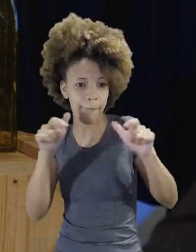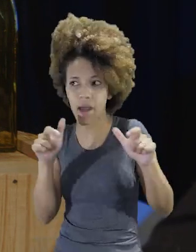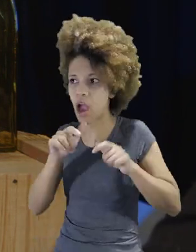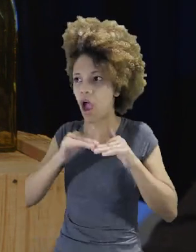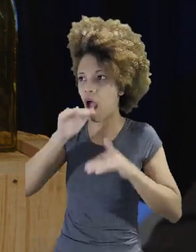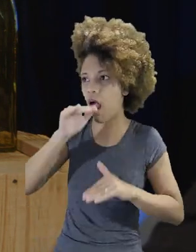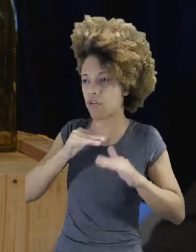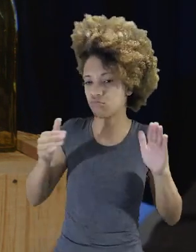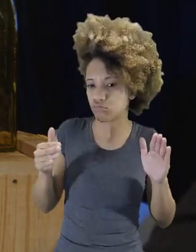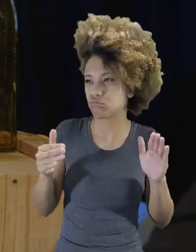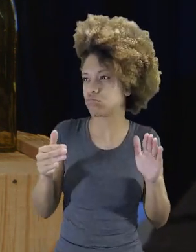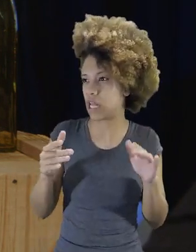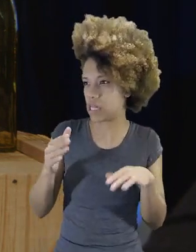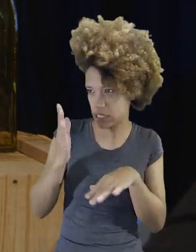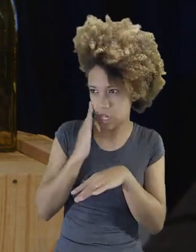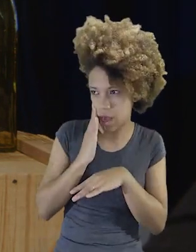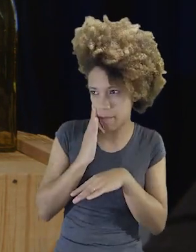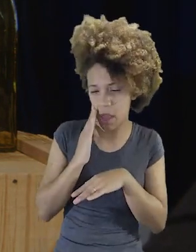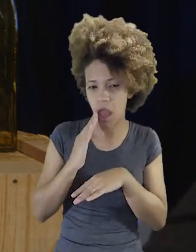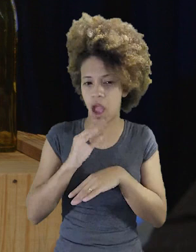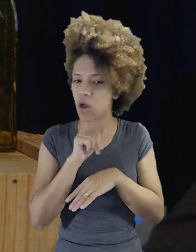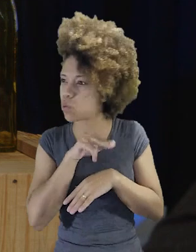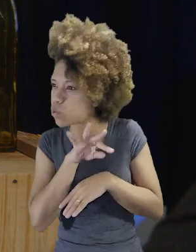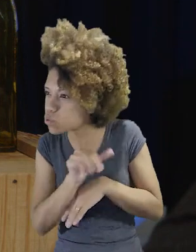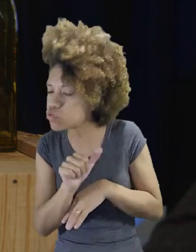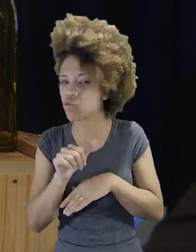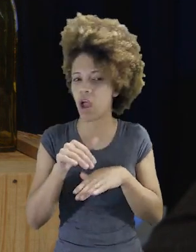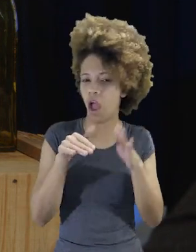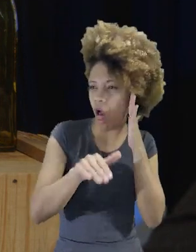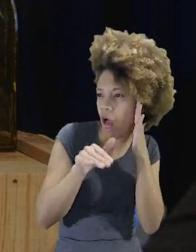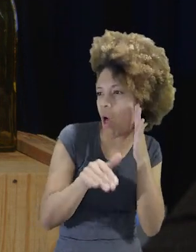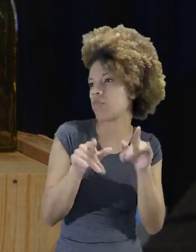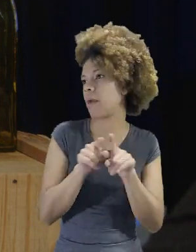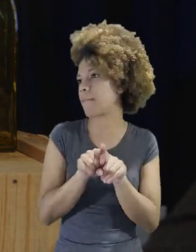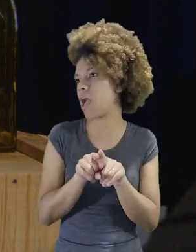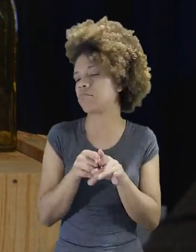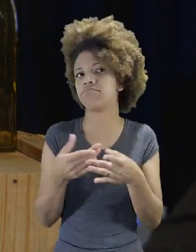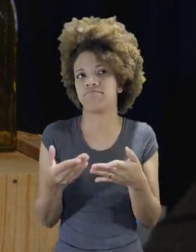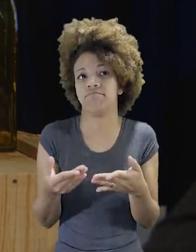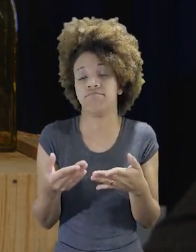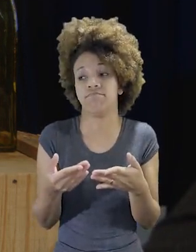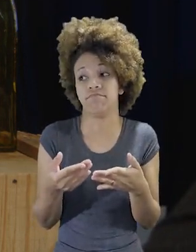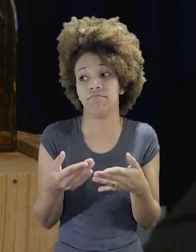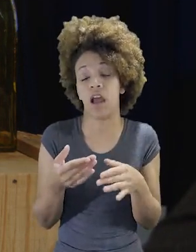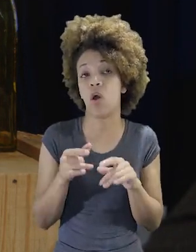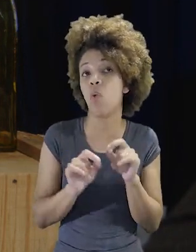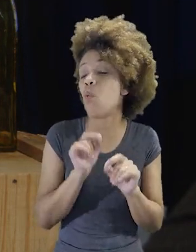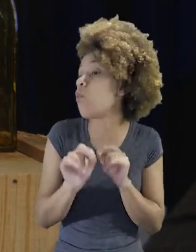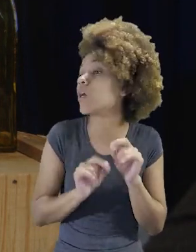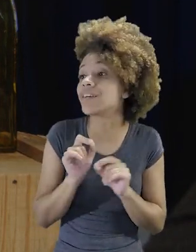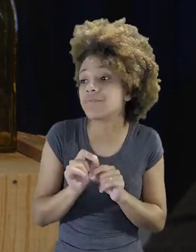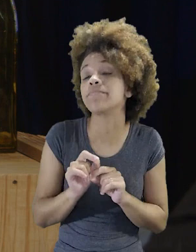entre quem faz essa parada tá ligado Então isso é isso é o Hip Hop aí beleza aí a gente tem aqui o